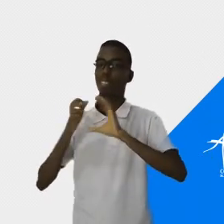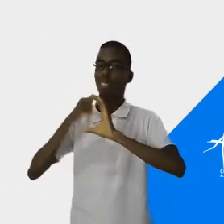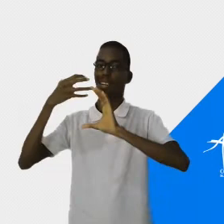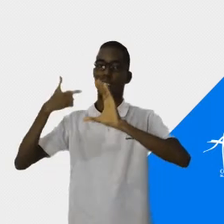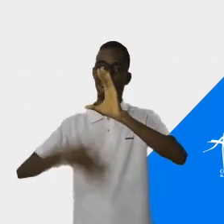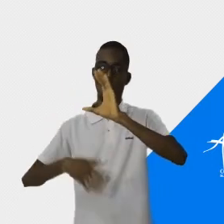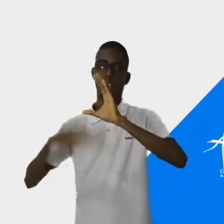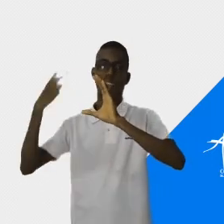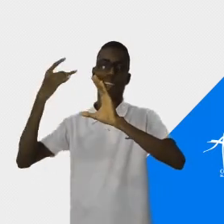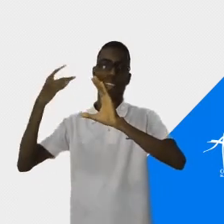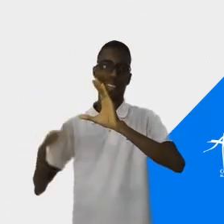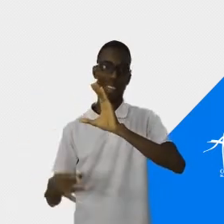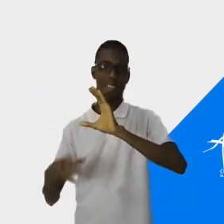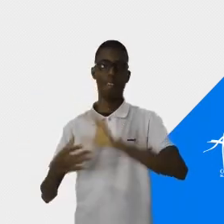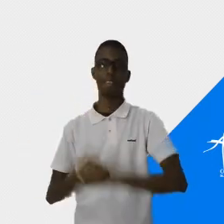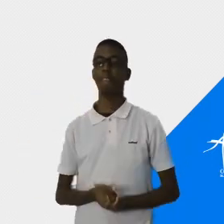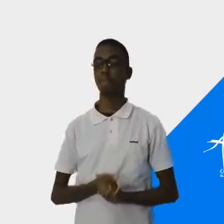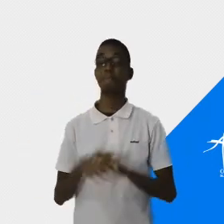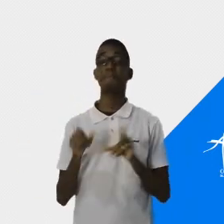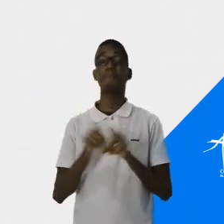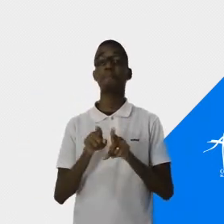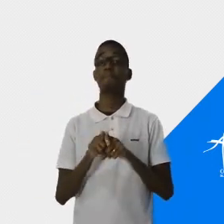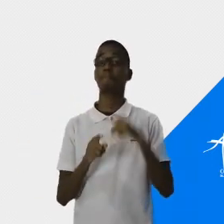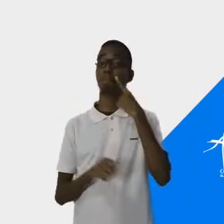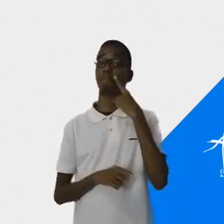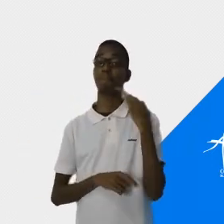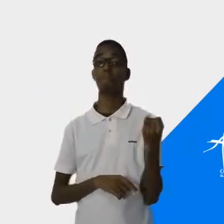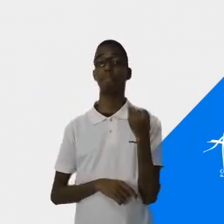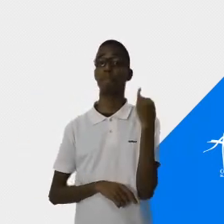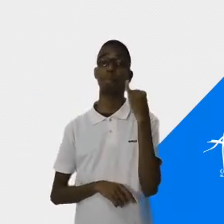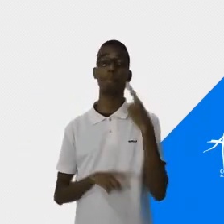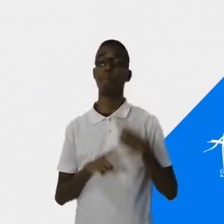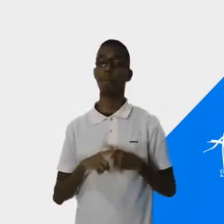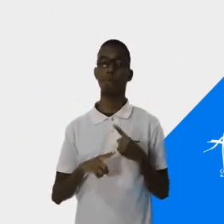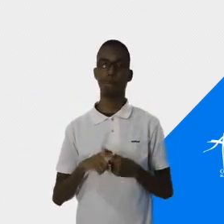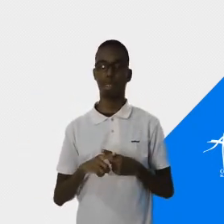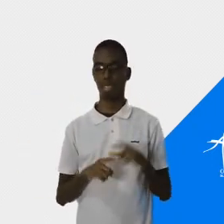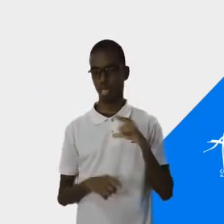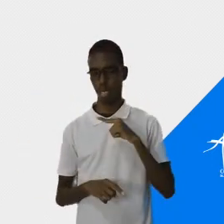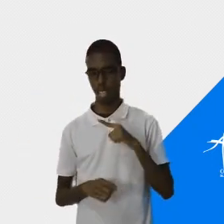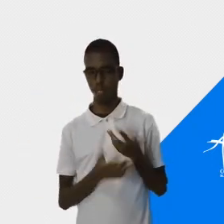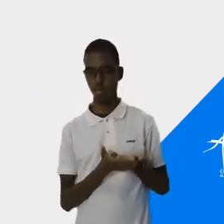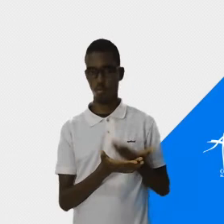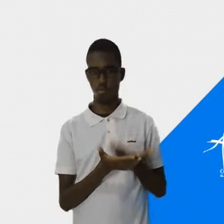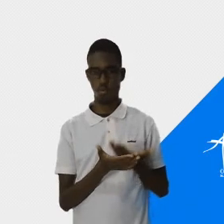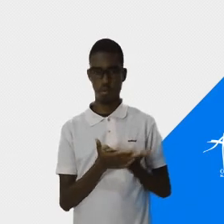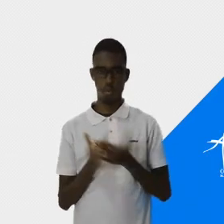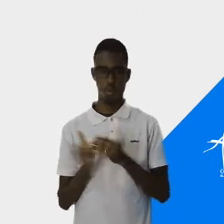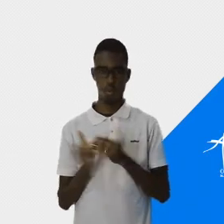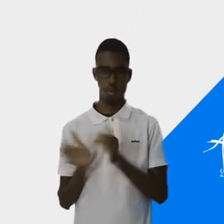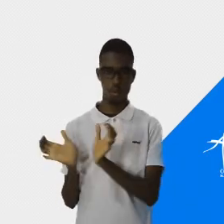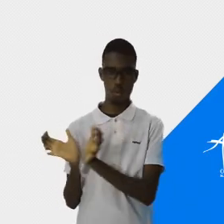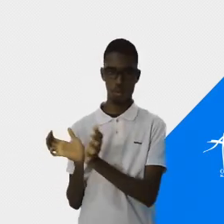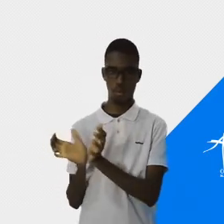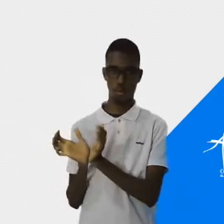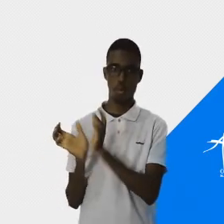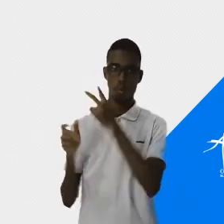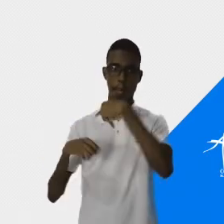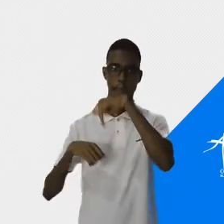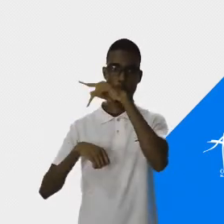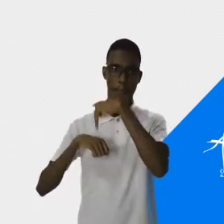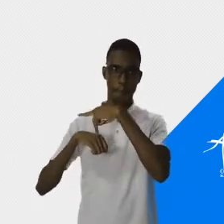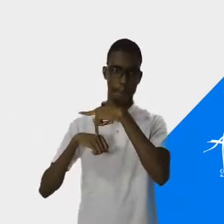para dar uma ideia de como isso é importante, um estudo aí do grupo dos Países Baixos, né, muito interessante,